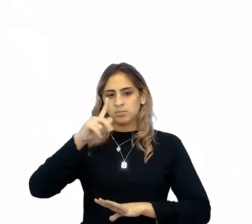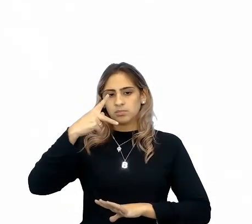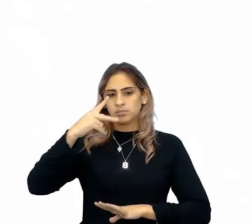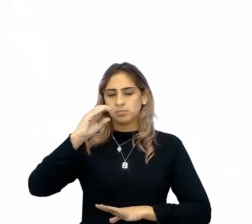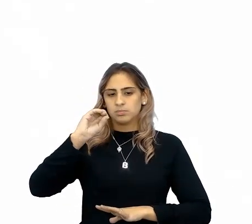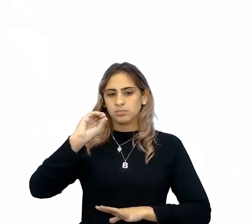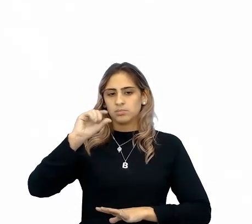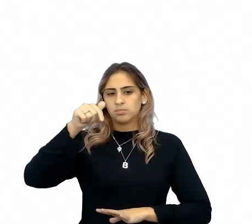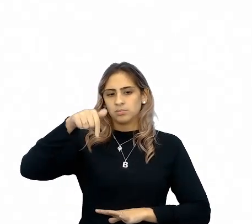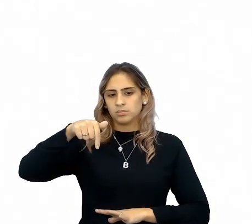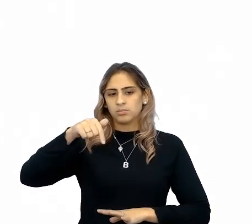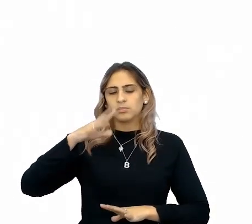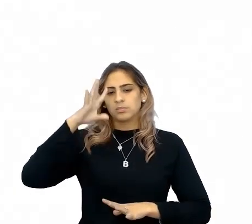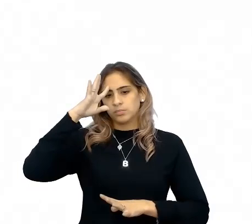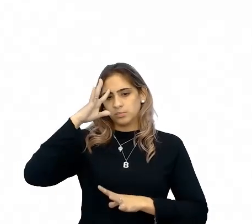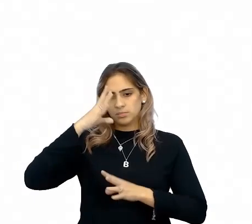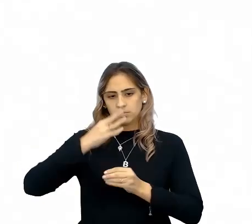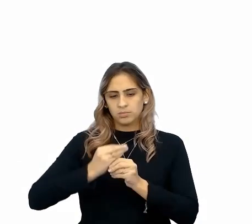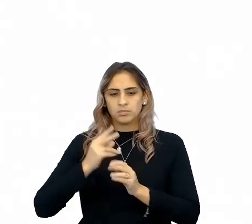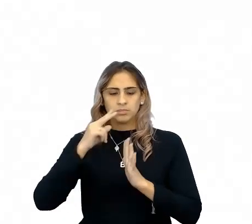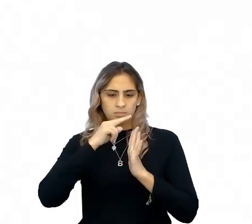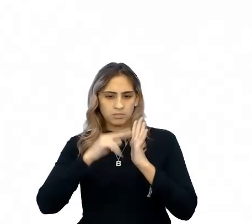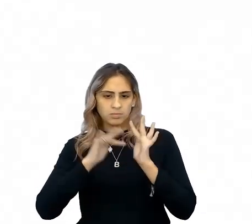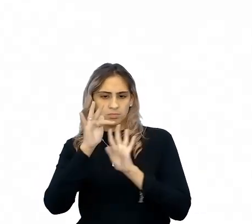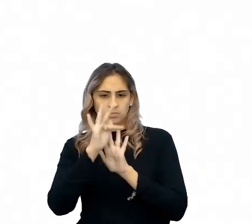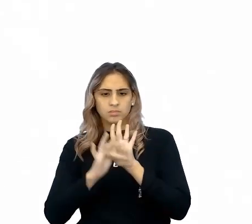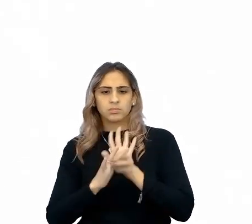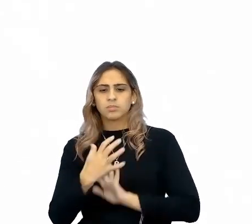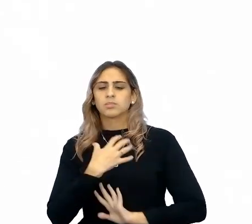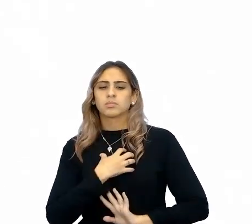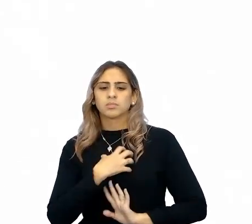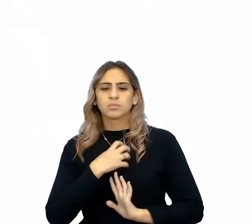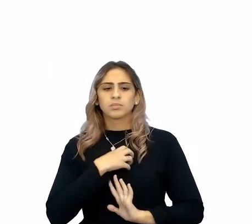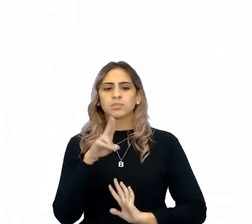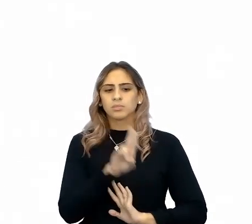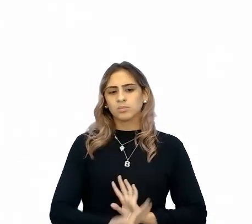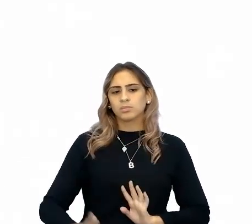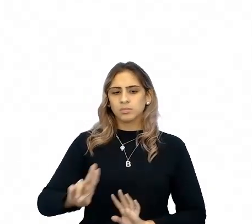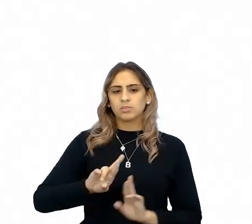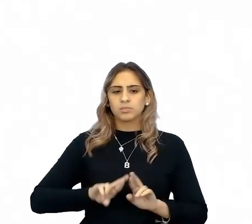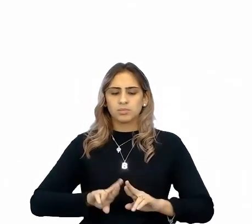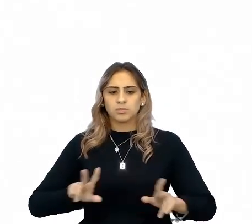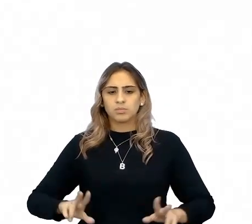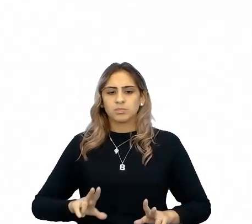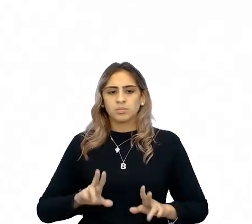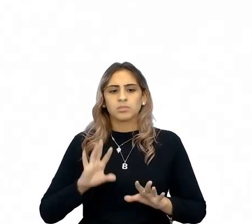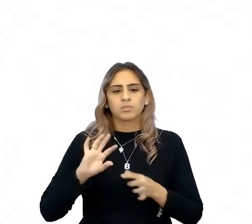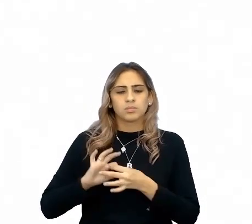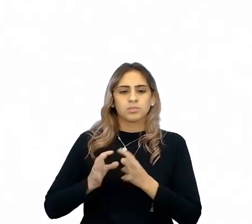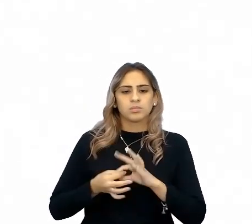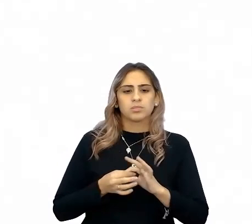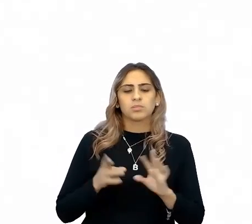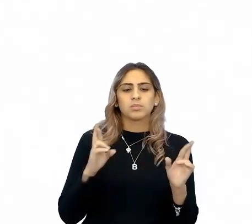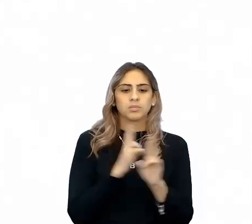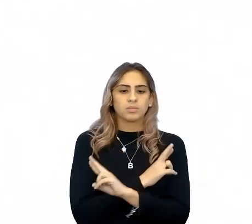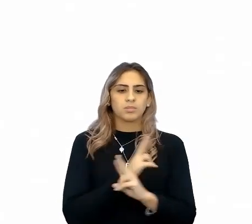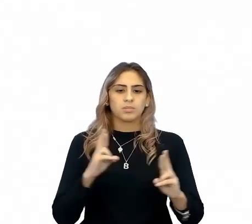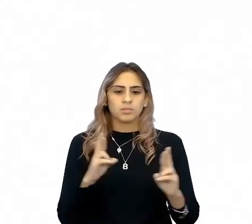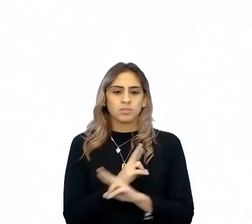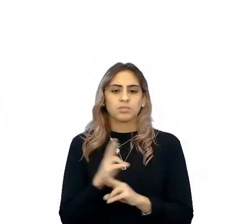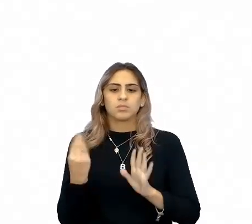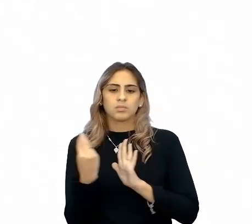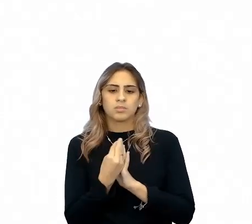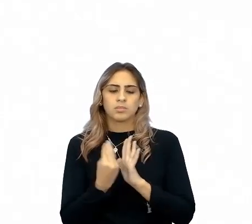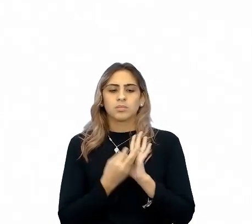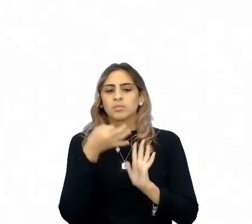7, compreender na leitura de textos o sentido do uso de diferentes conjunções e a